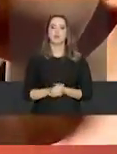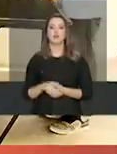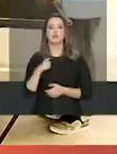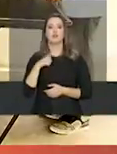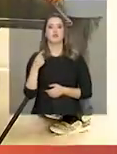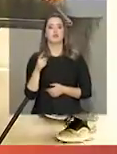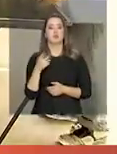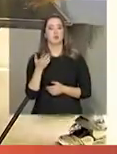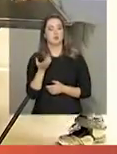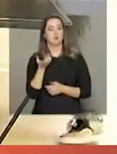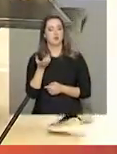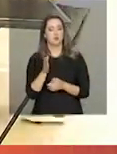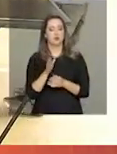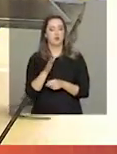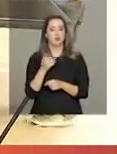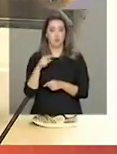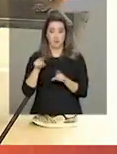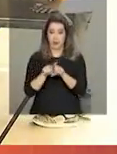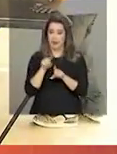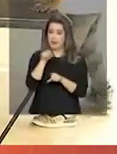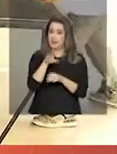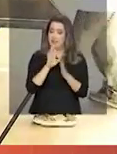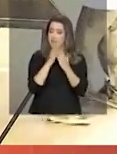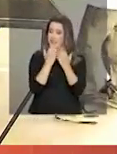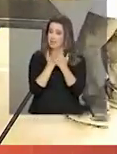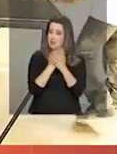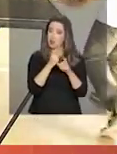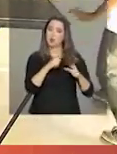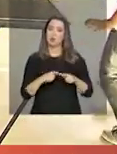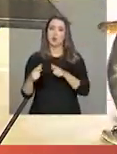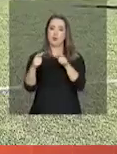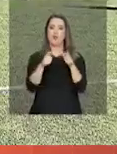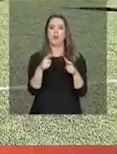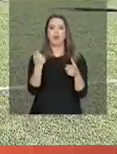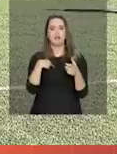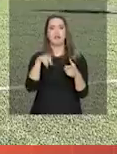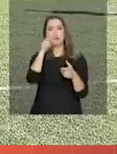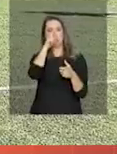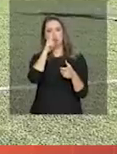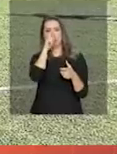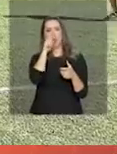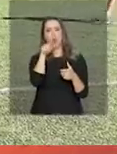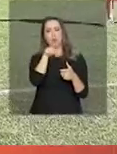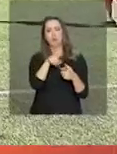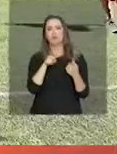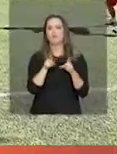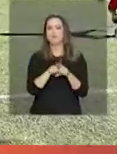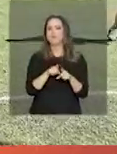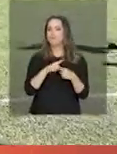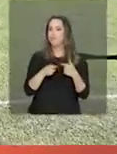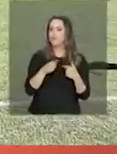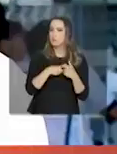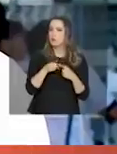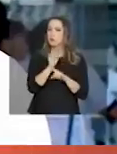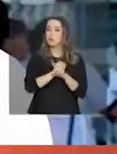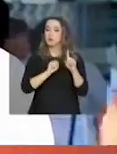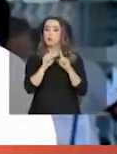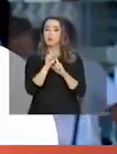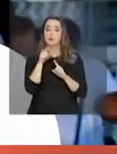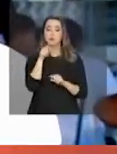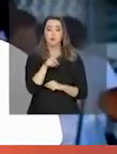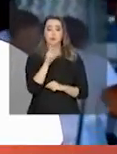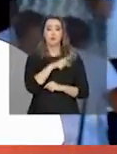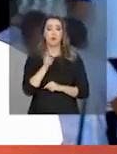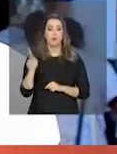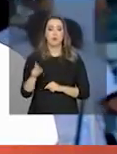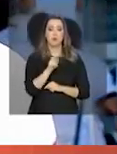adversário. Essas crianças vêm de escolas que estão em áreas consideradas de alta vulnerabilidade no Distrito Federal. Para o